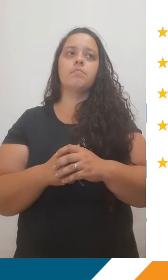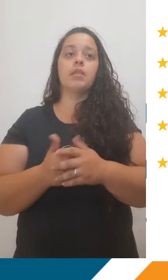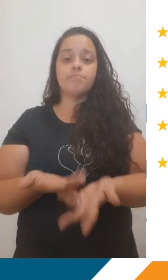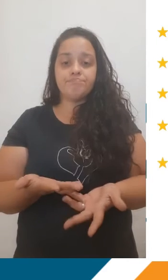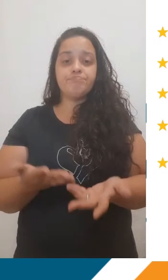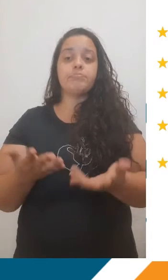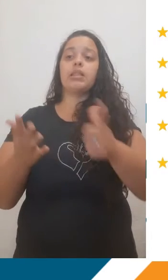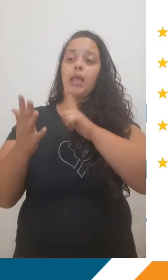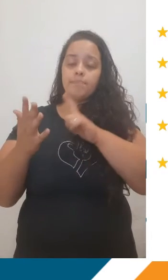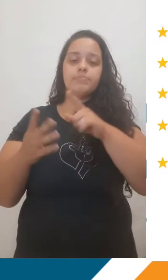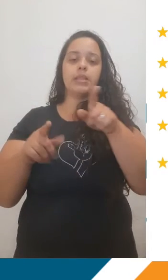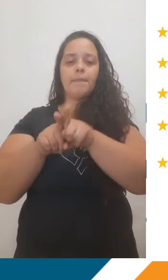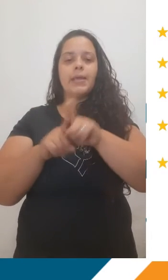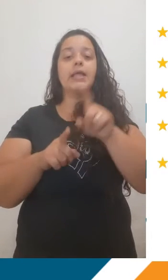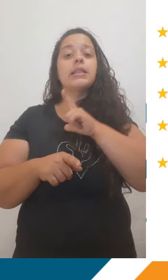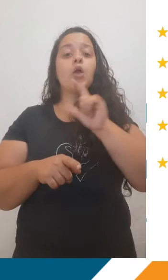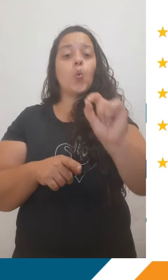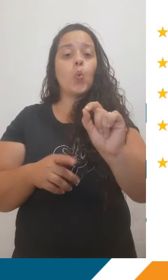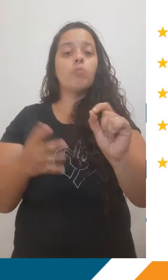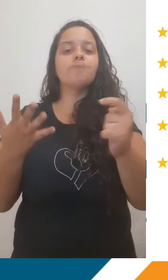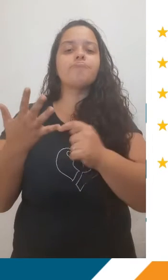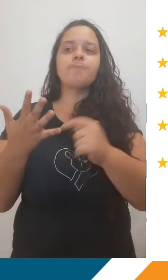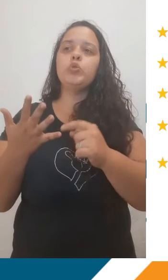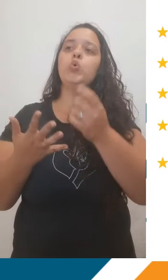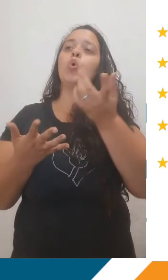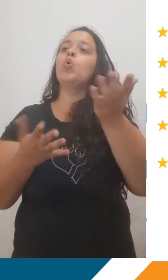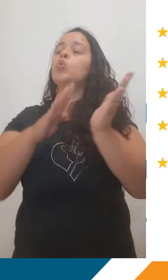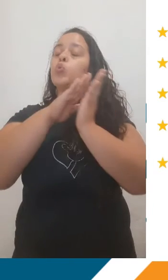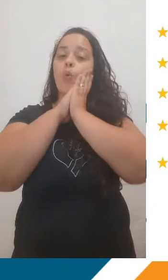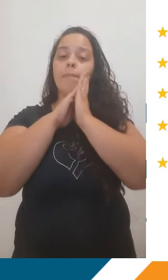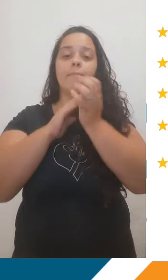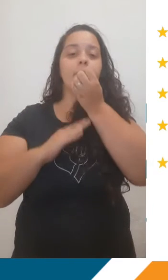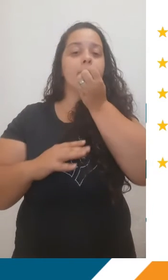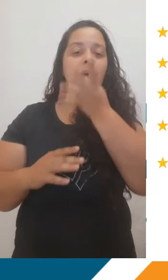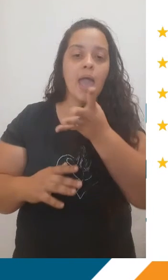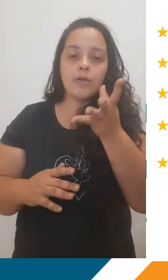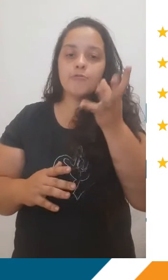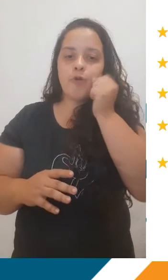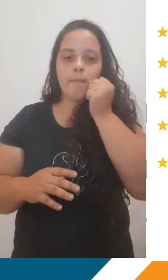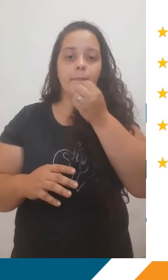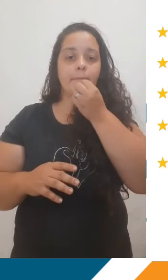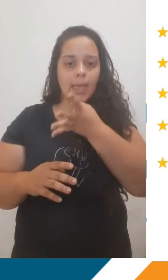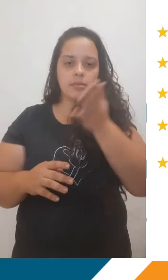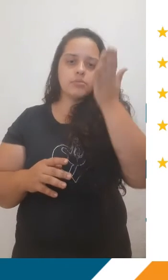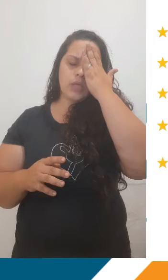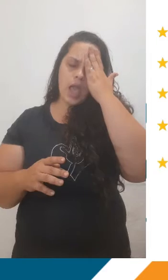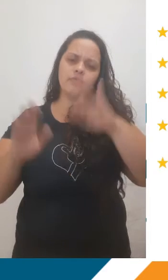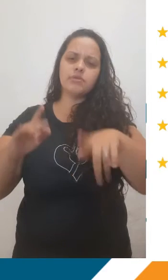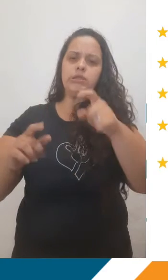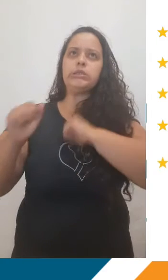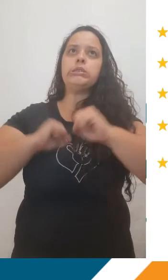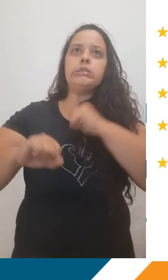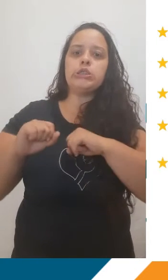Durma bem. Eu sei que esse item é difícil, né, gente? Como é que você vai dormir bem se você vai fazer uma prova muito importante para a qual